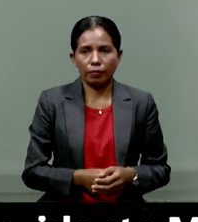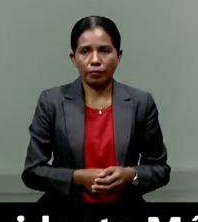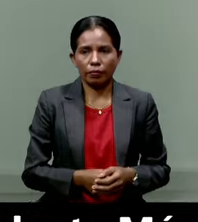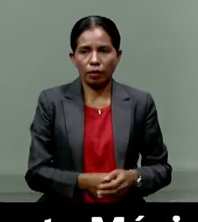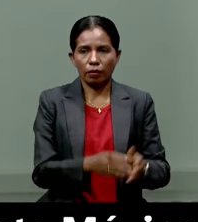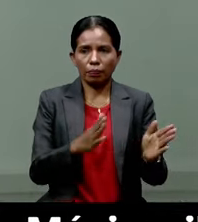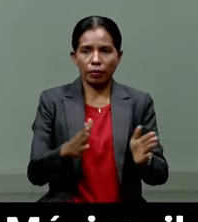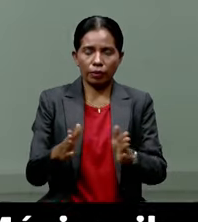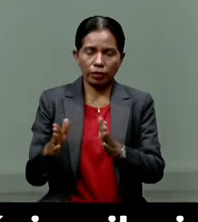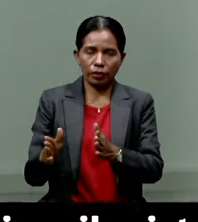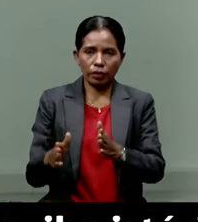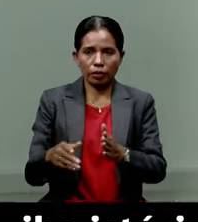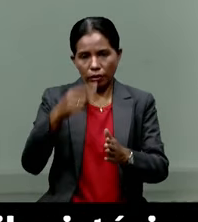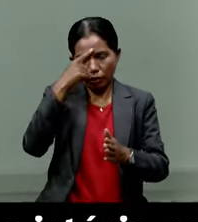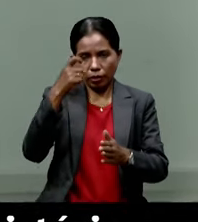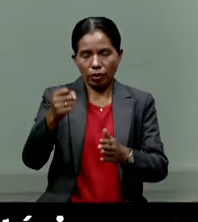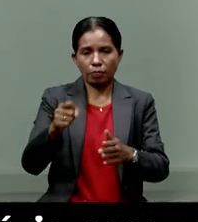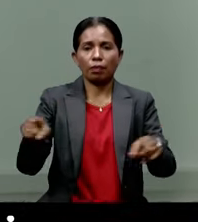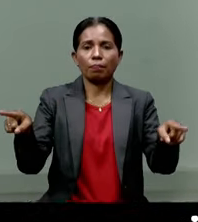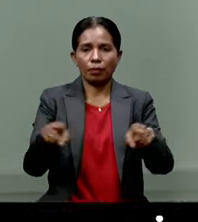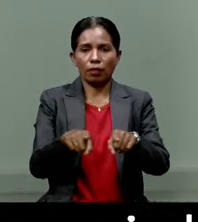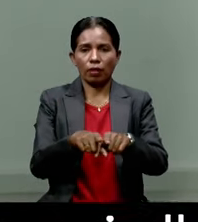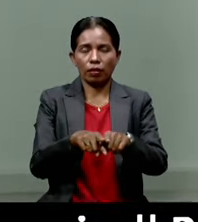proses ne tambane hanesan